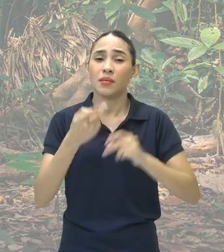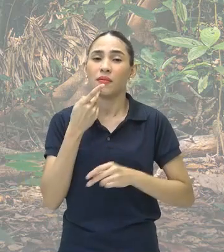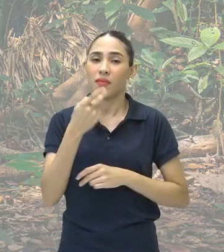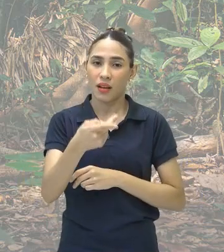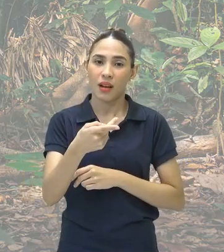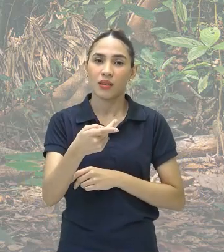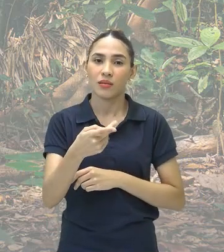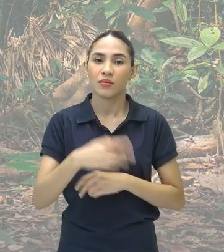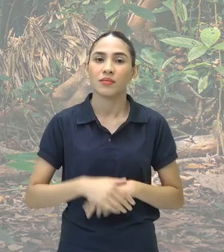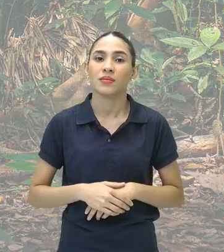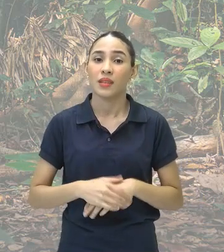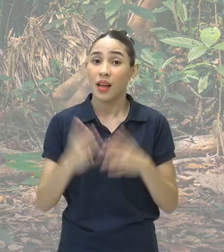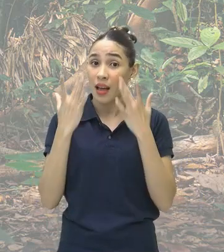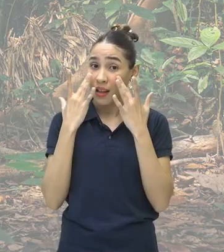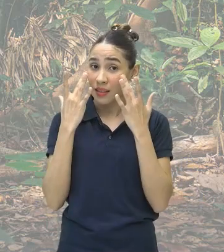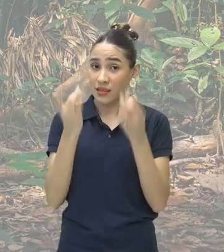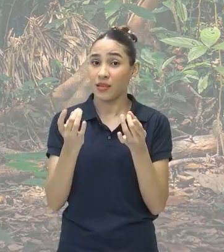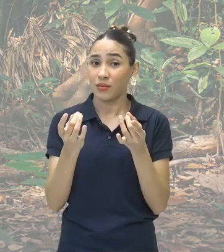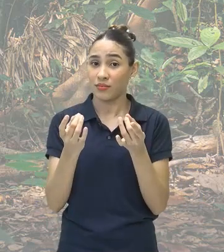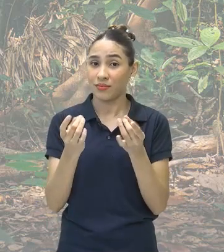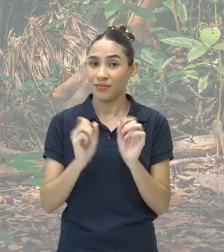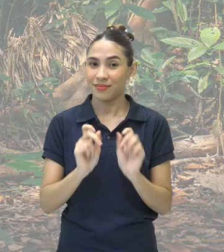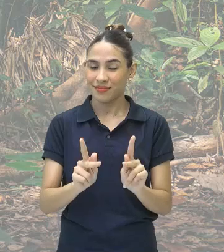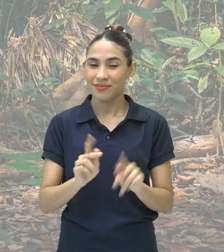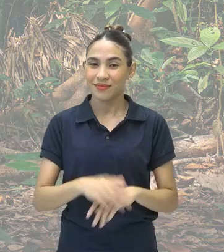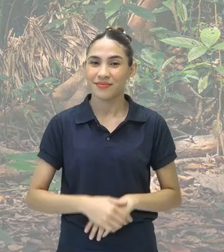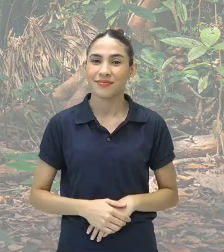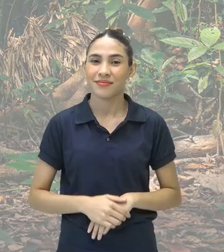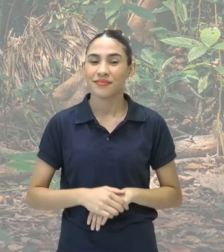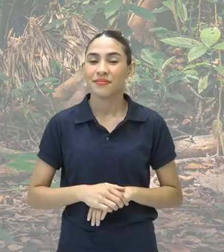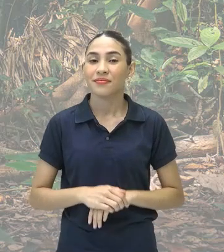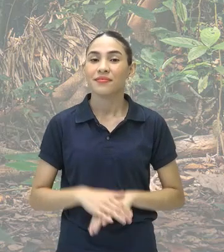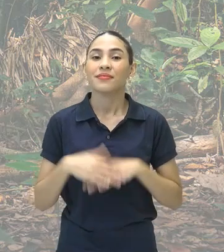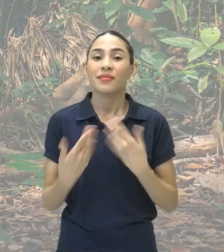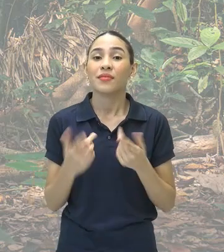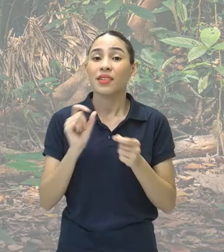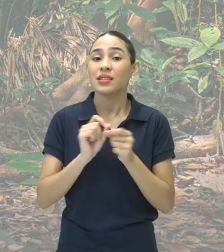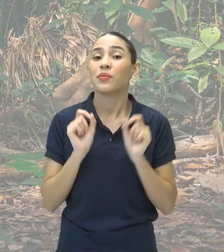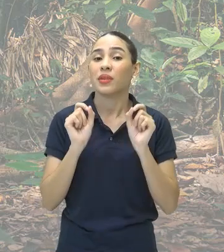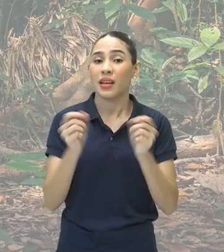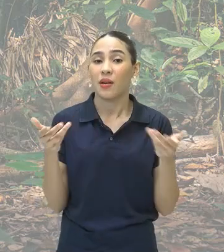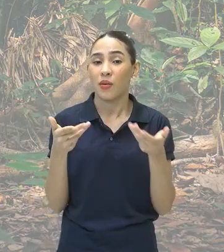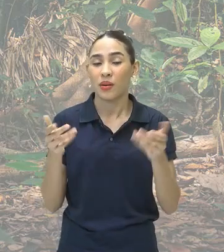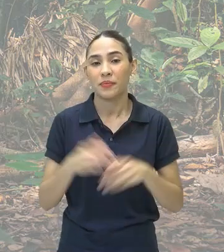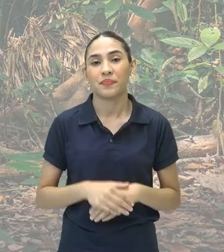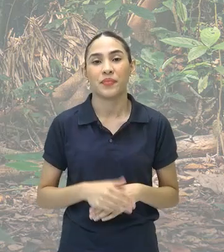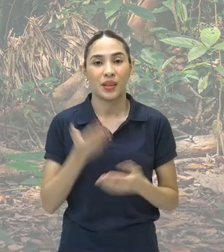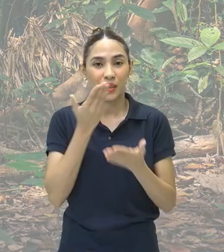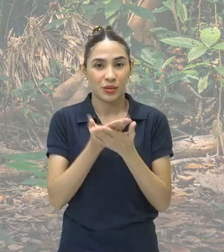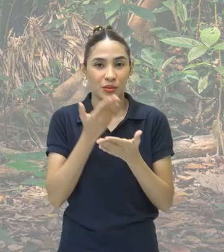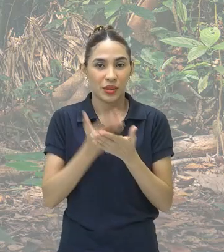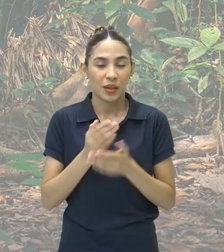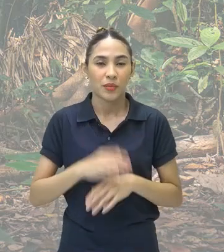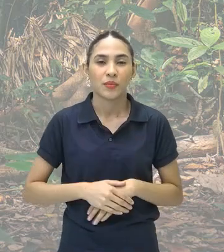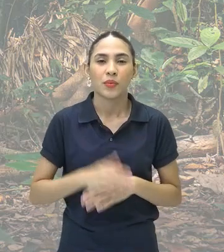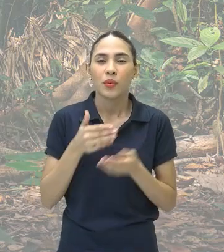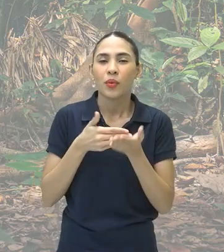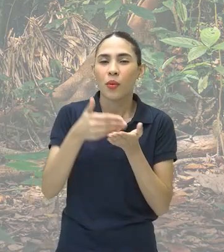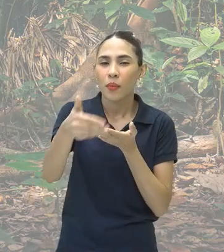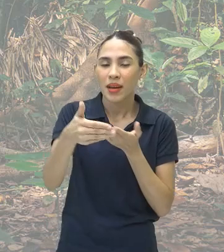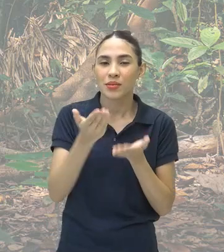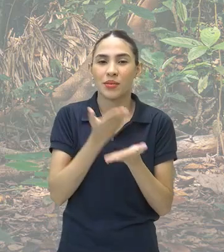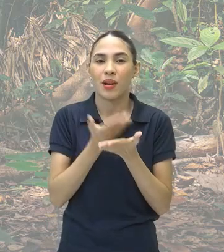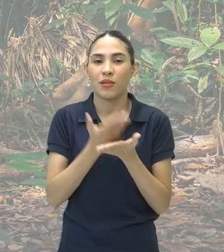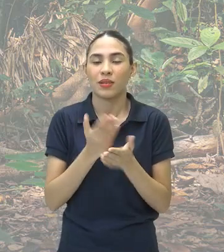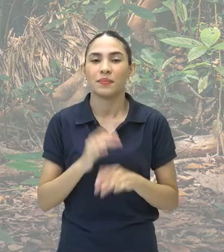vocês, fique ligado, tá certo, gente? Bom, vamos fazer o seguinte. Nós trabalhamos aquela primeira partezinha da